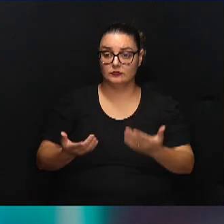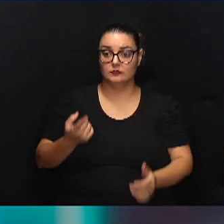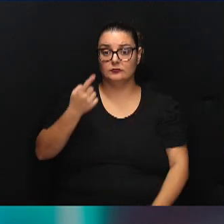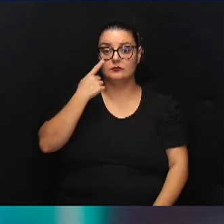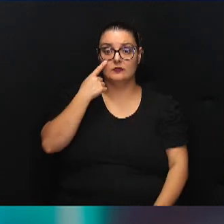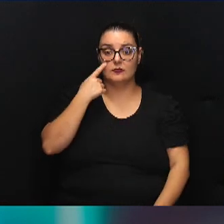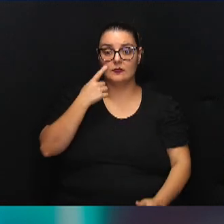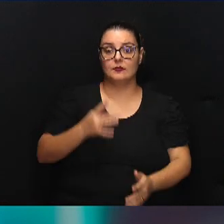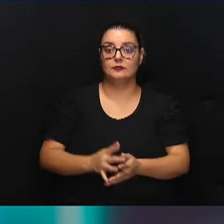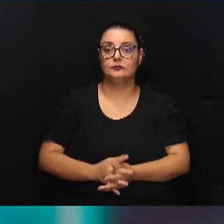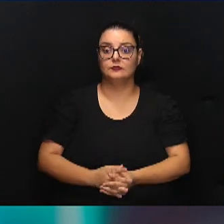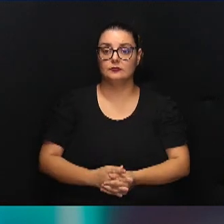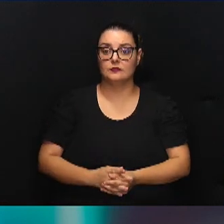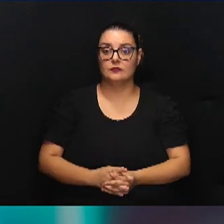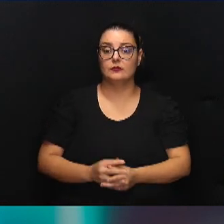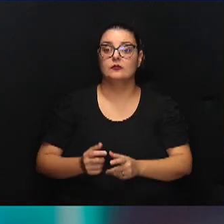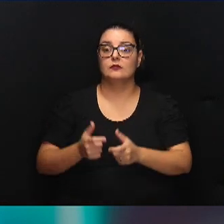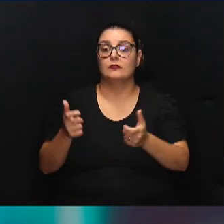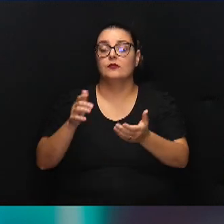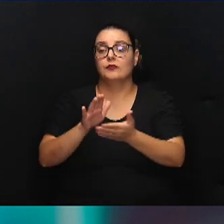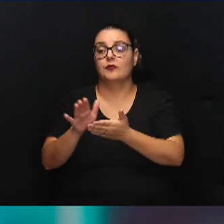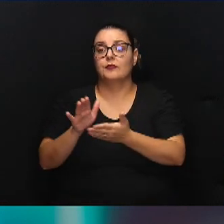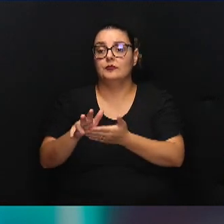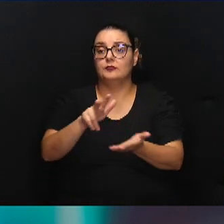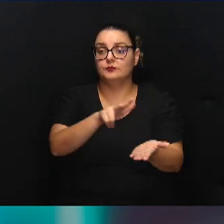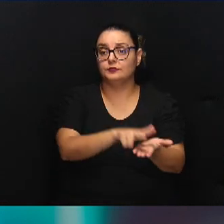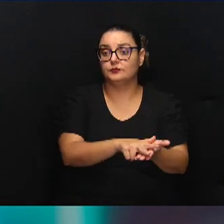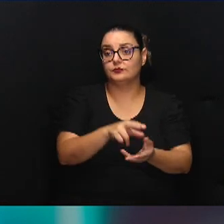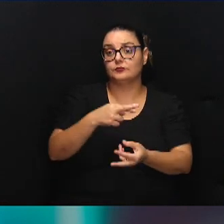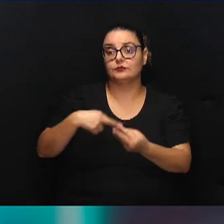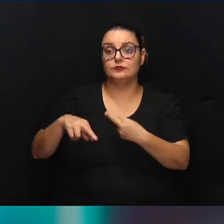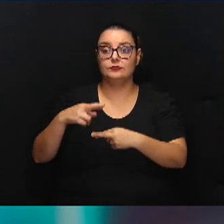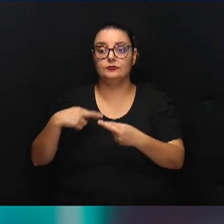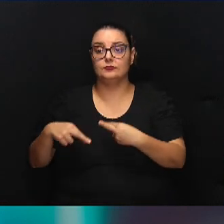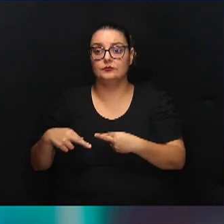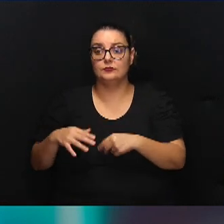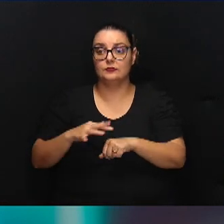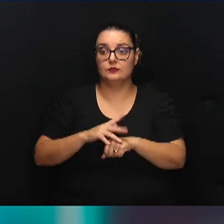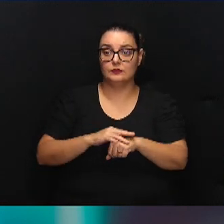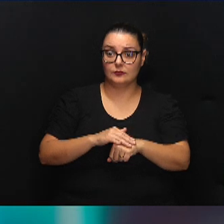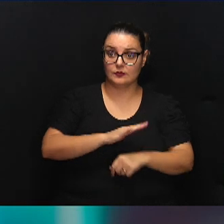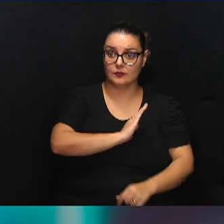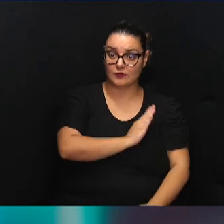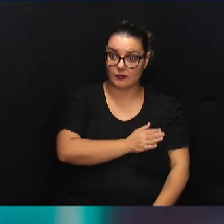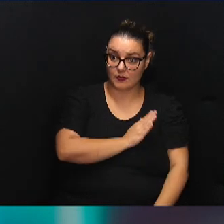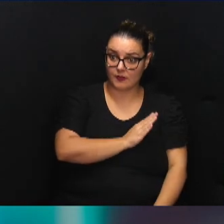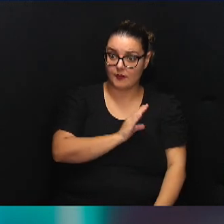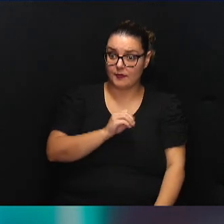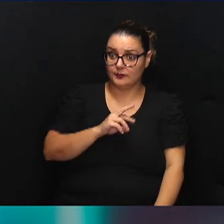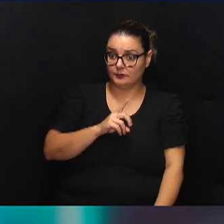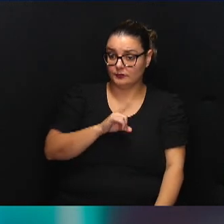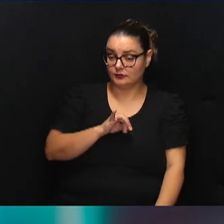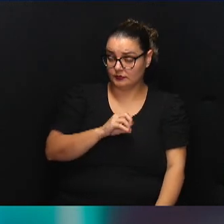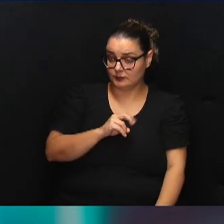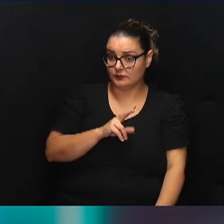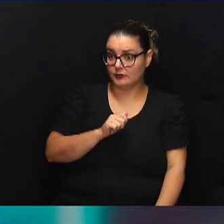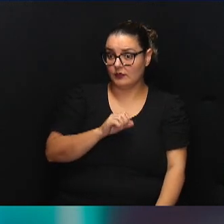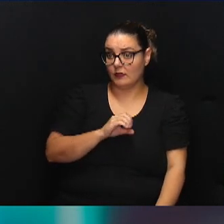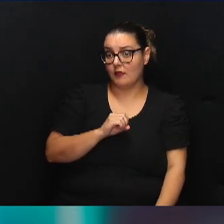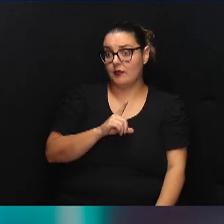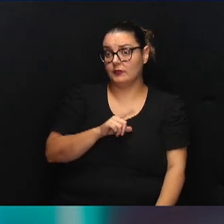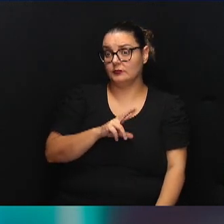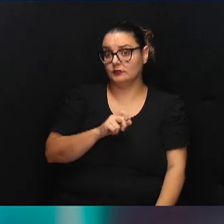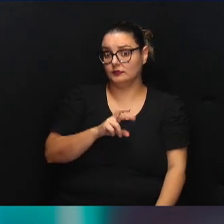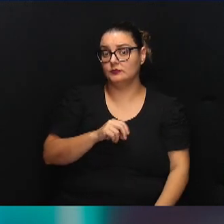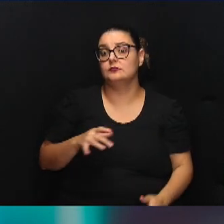vê os maiores custos de internações estão relacionadas às doenças cardiovasculares, às doenças